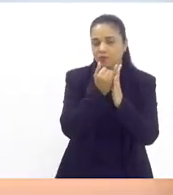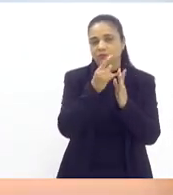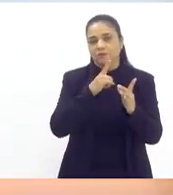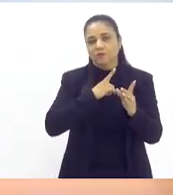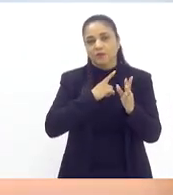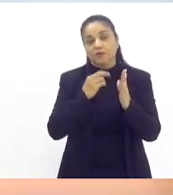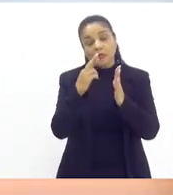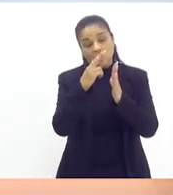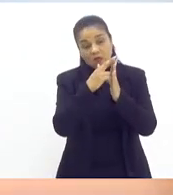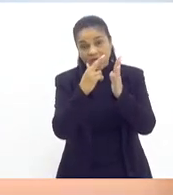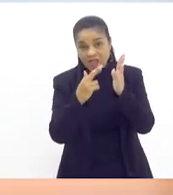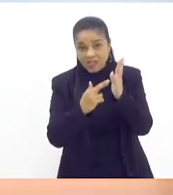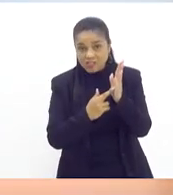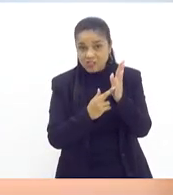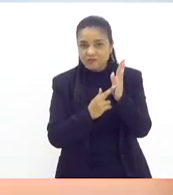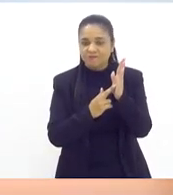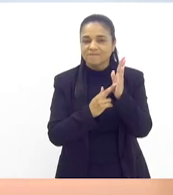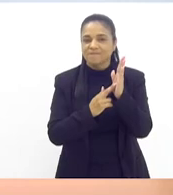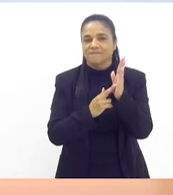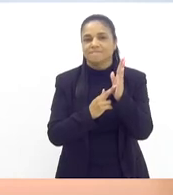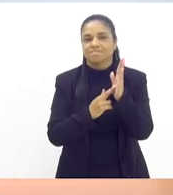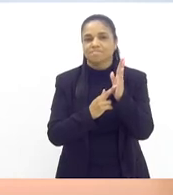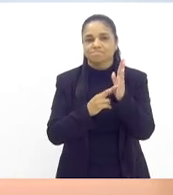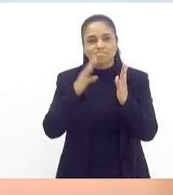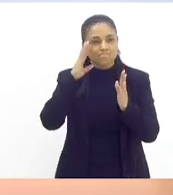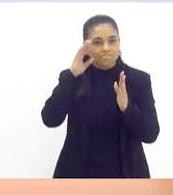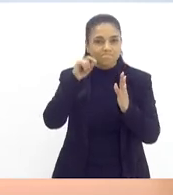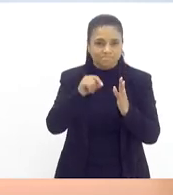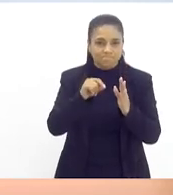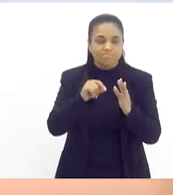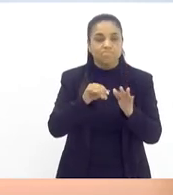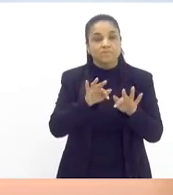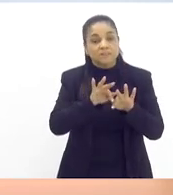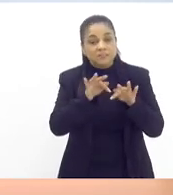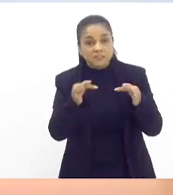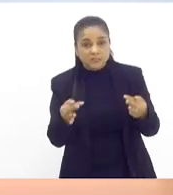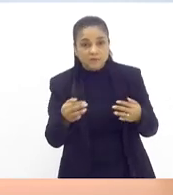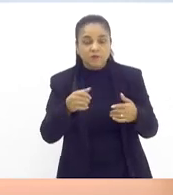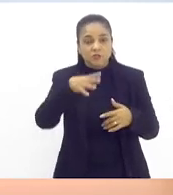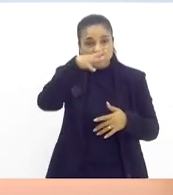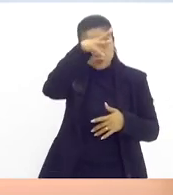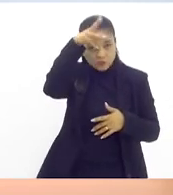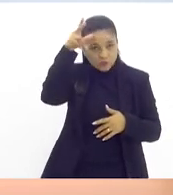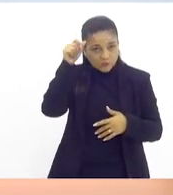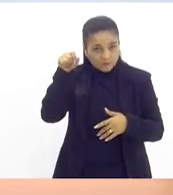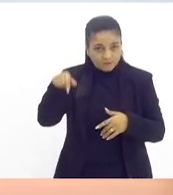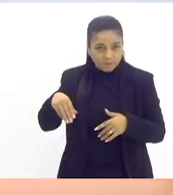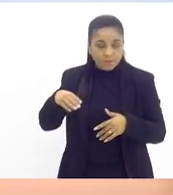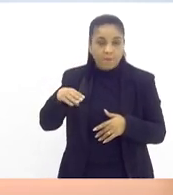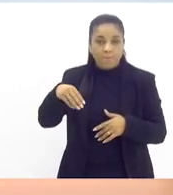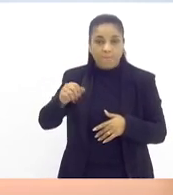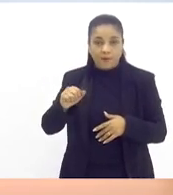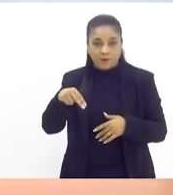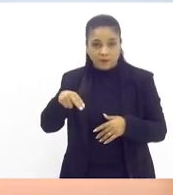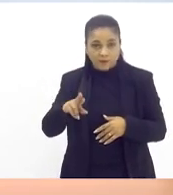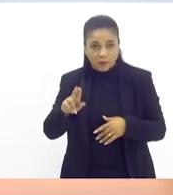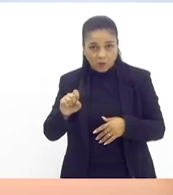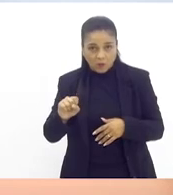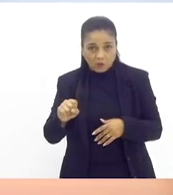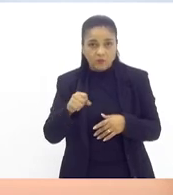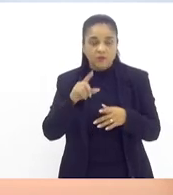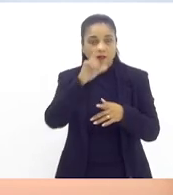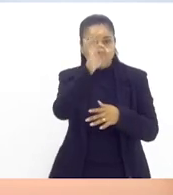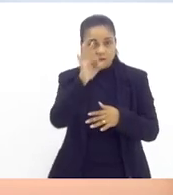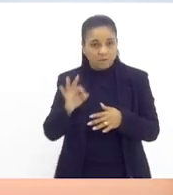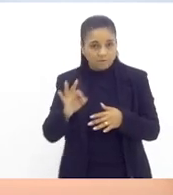propriamente favorecidos. Além da manutenção do Simples e da Zona Franca de Manaus, são criados a possibilidade de alíquota reduzida